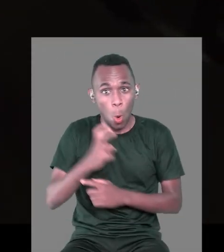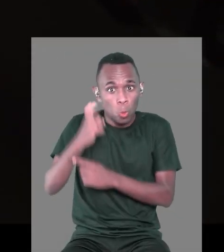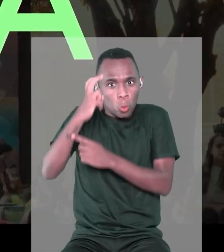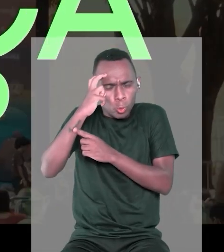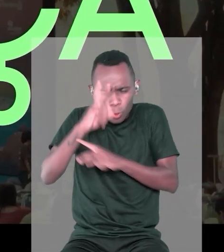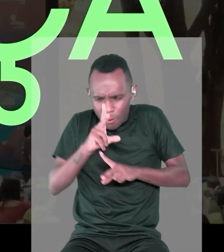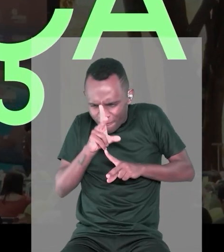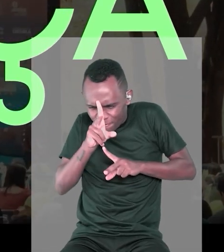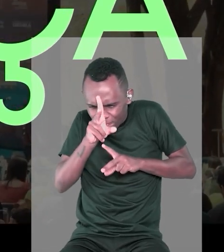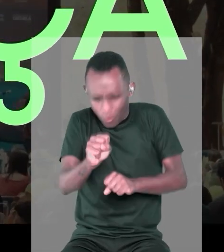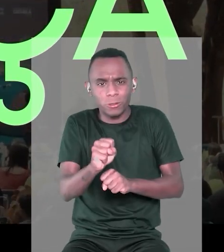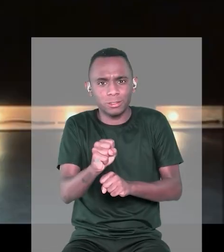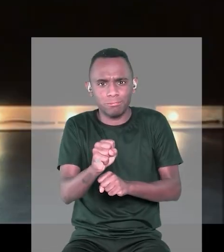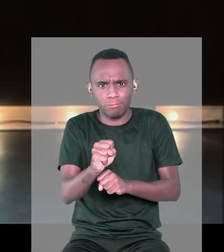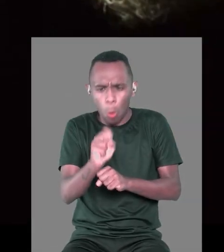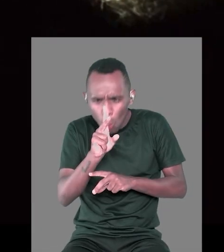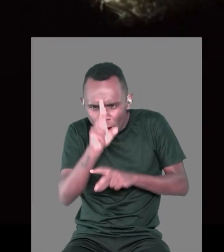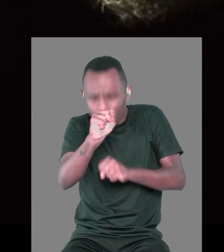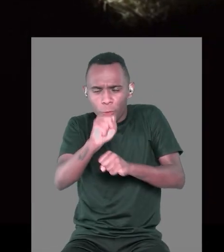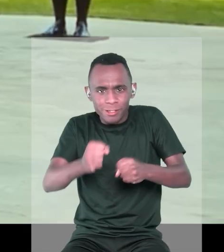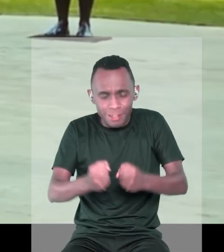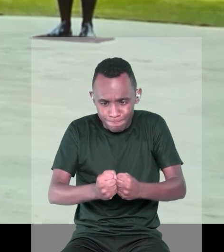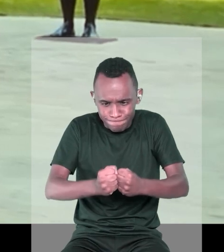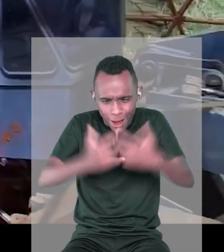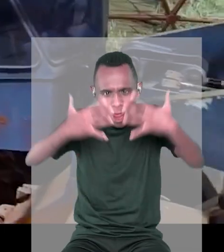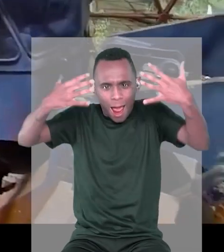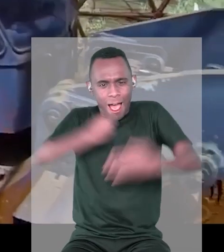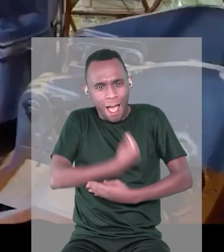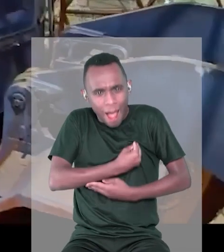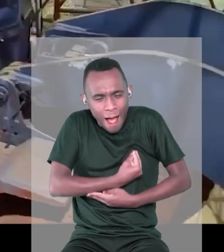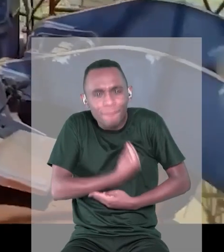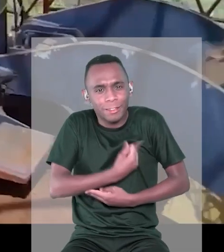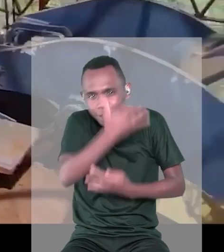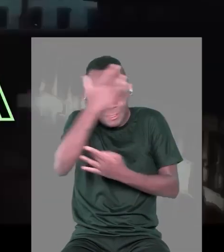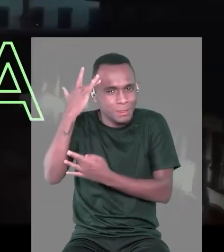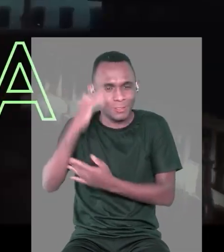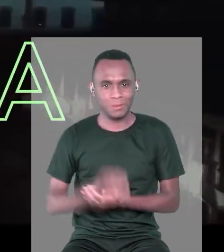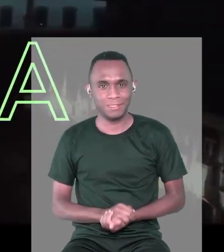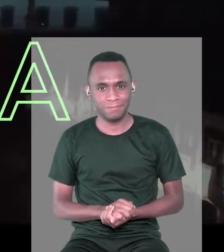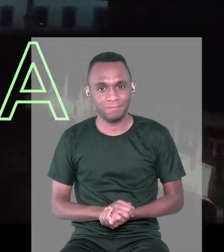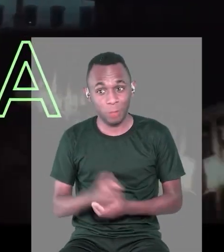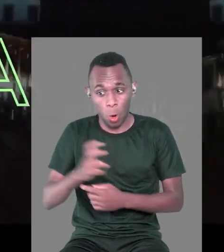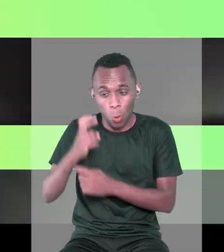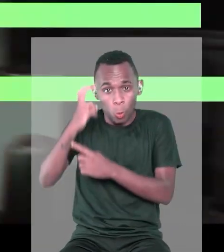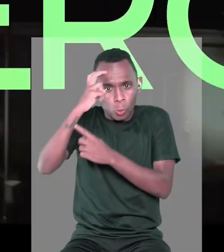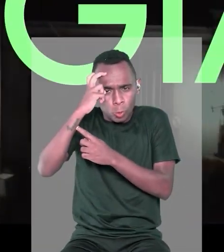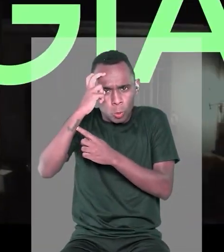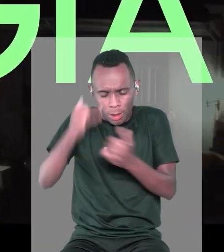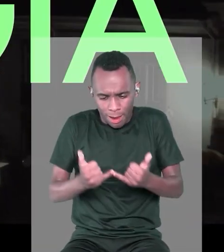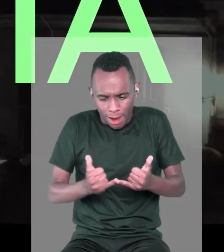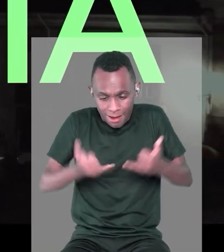A cultura é uma força que ilumina a vida das pessoas. O vídeo institucional